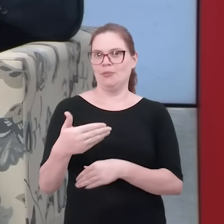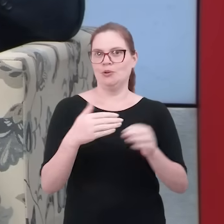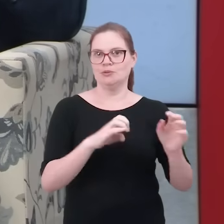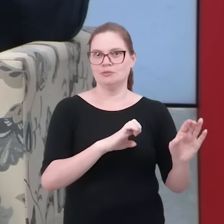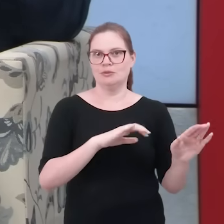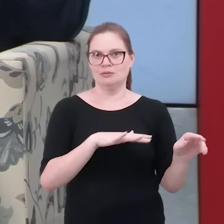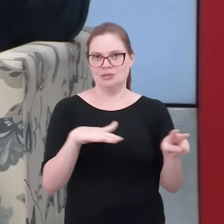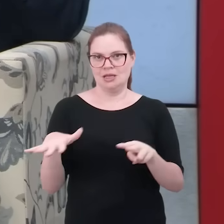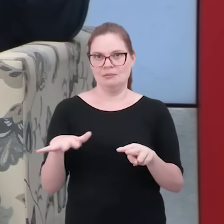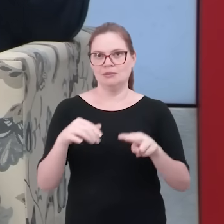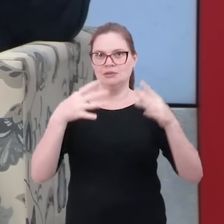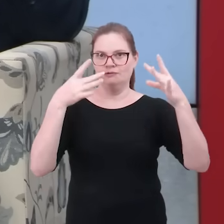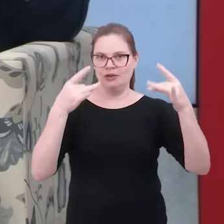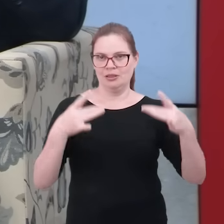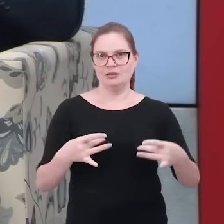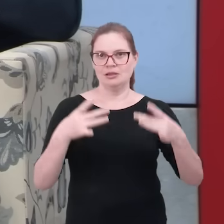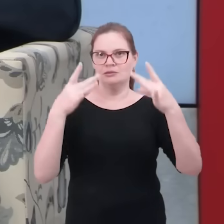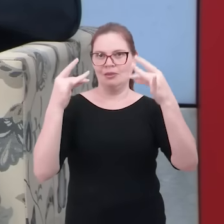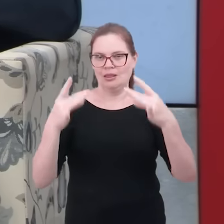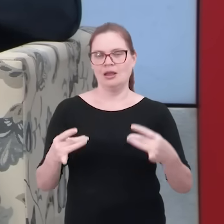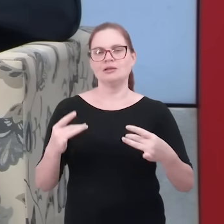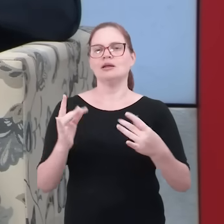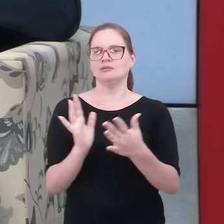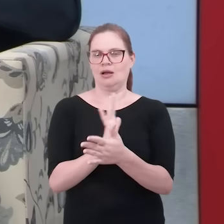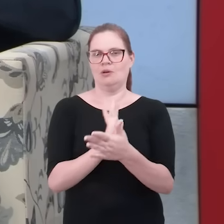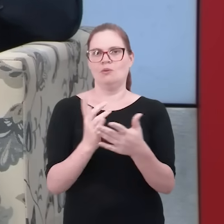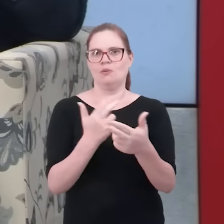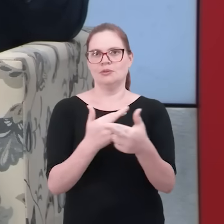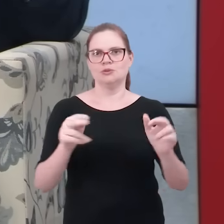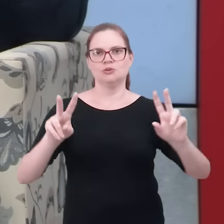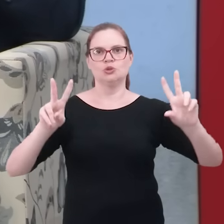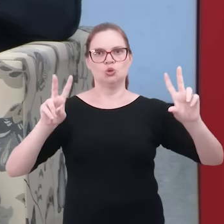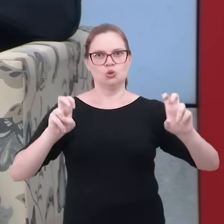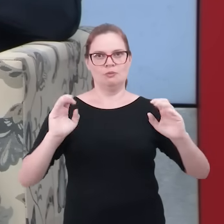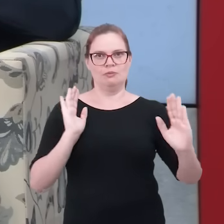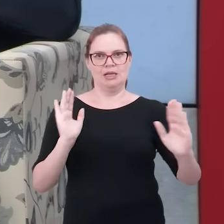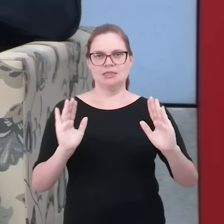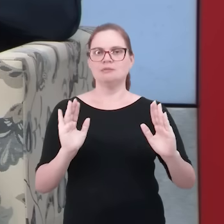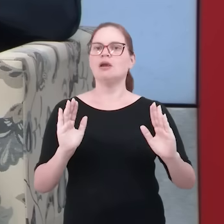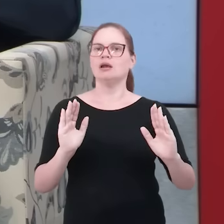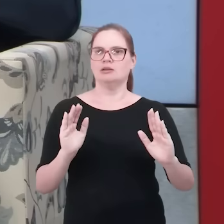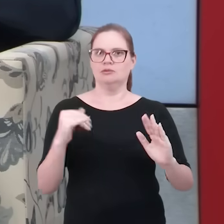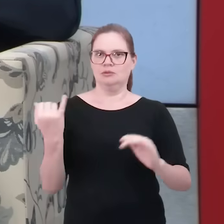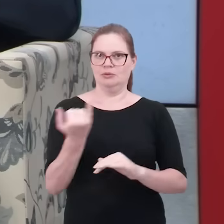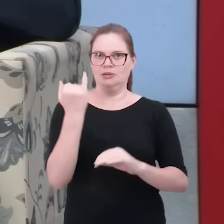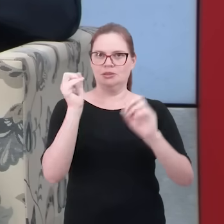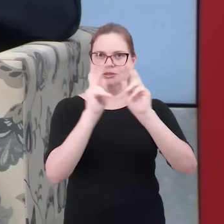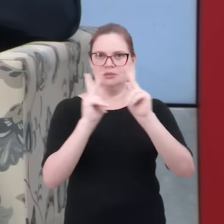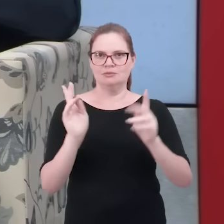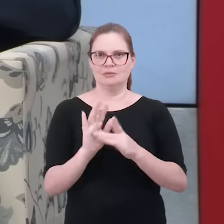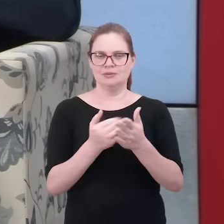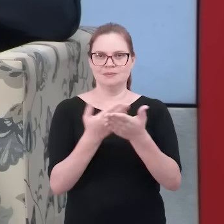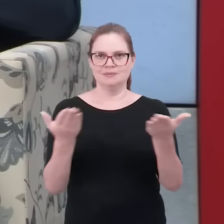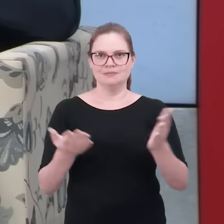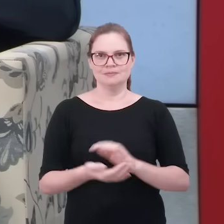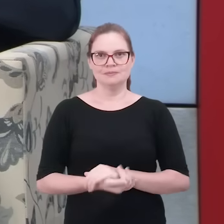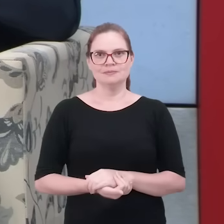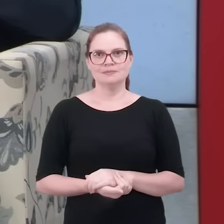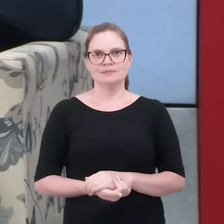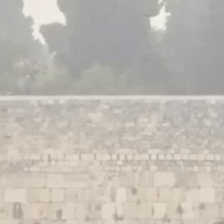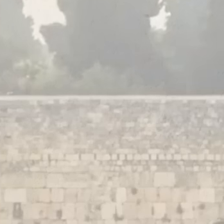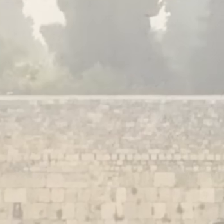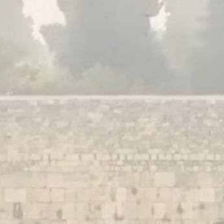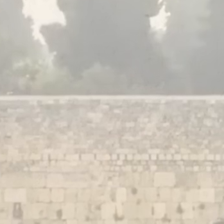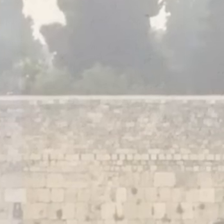que vem, nós vamos detalhar mais alguma coisa a respeito desse tempo tão importante. A paz do Senhor a